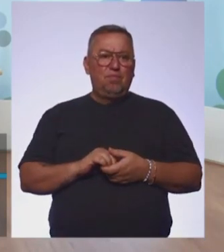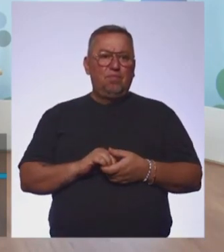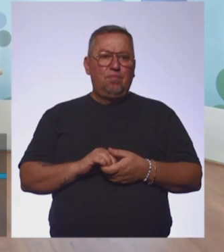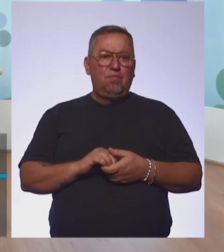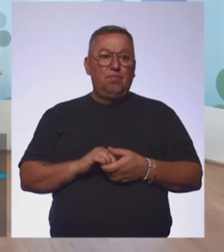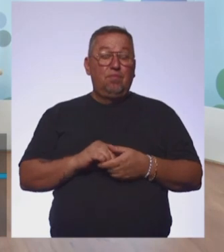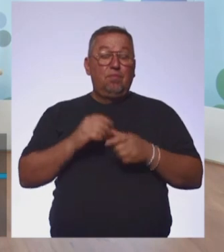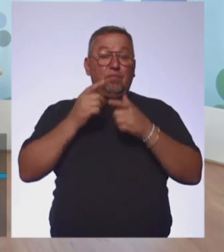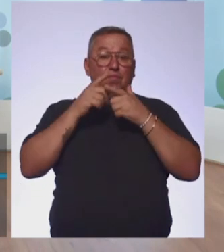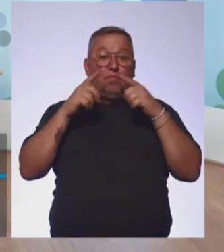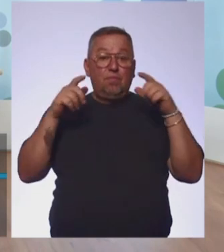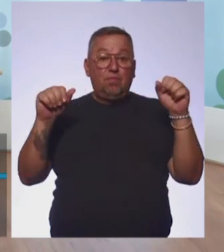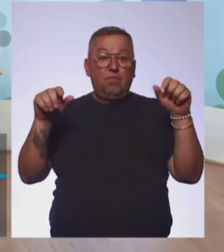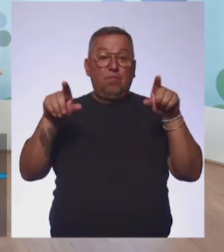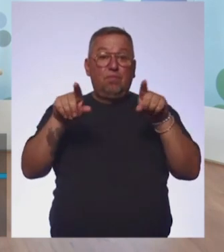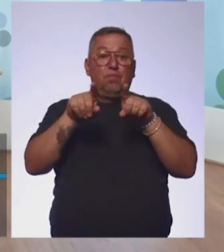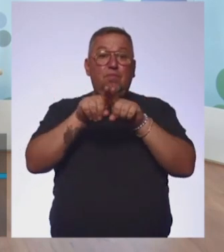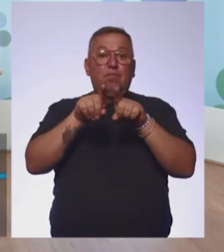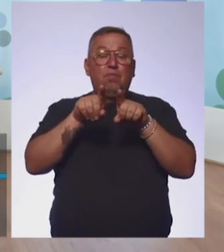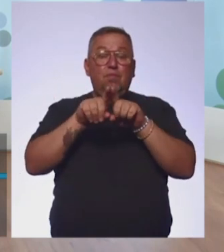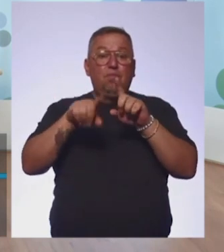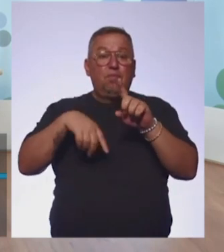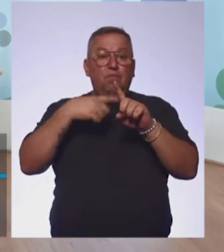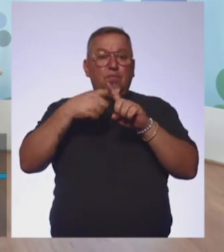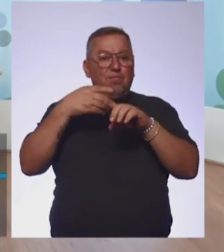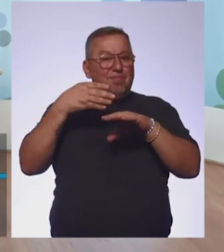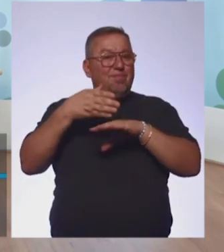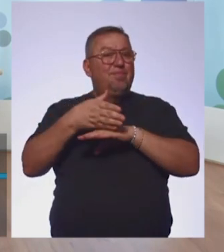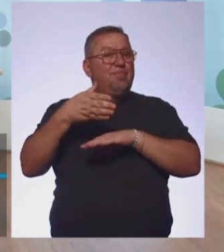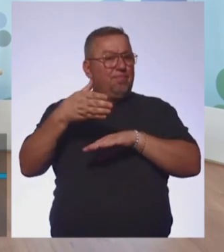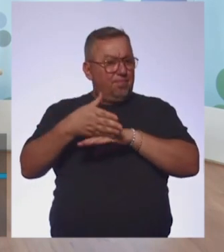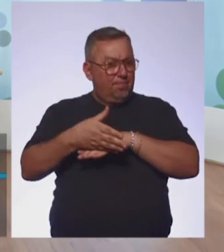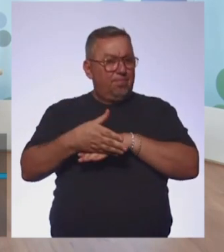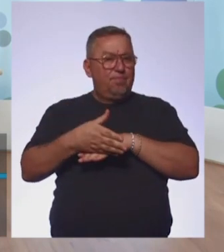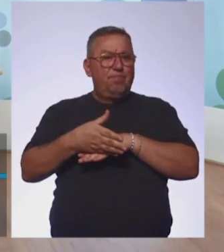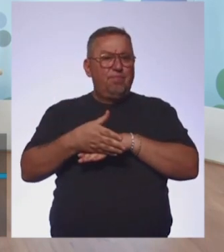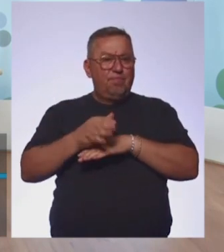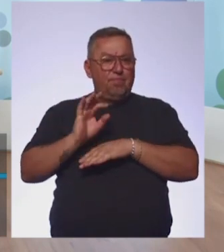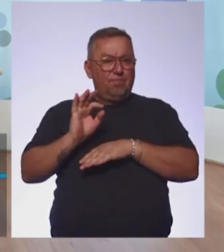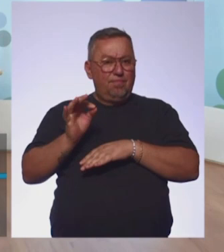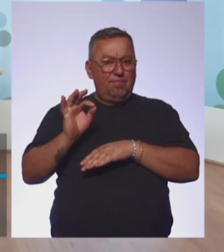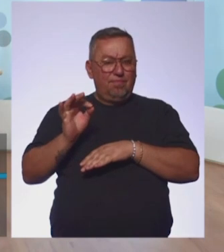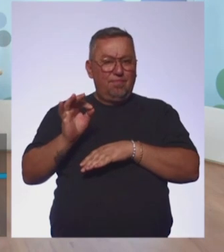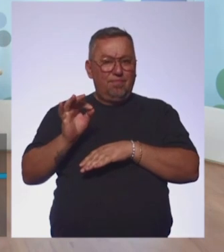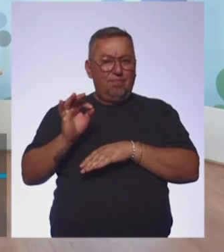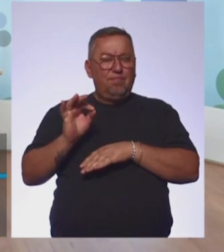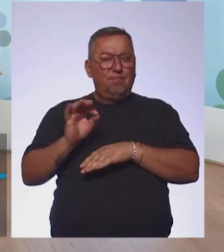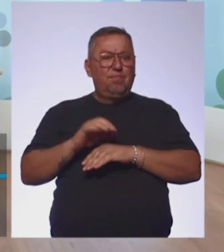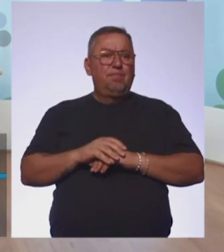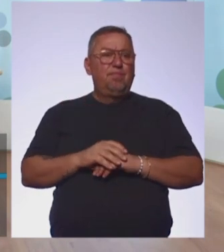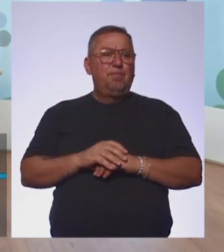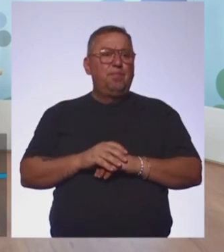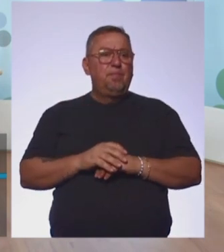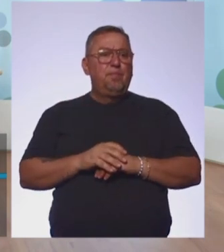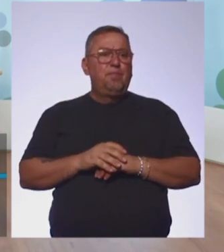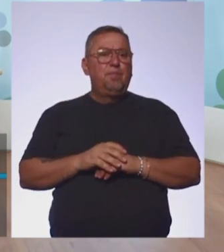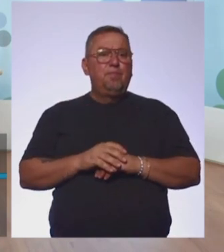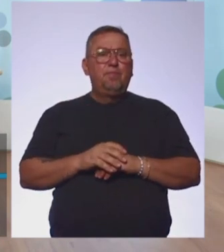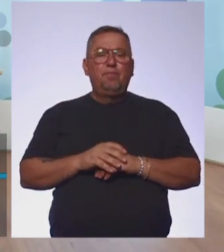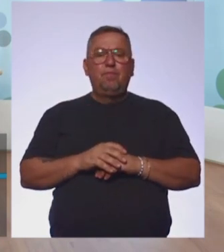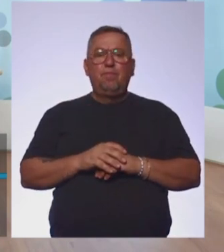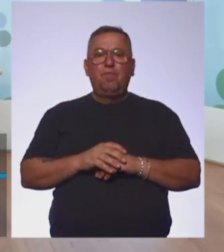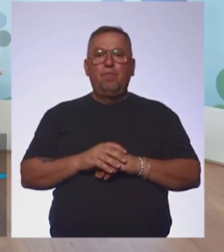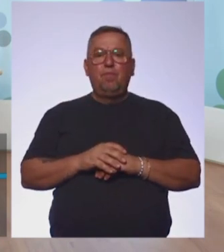numa linguagem também mais acessível, certo? Certo. Tá? Numa linguagem mais acessível.